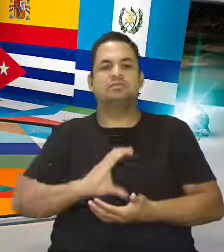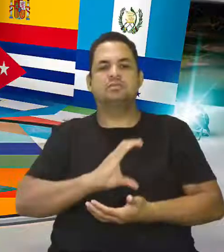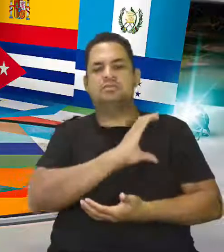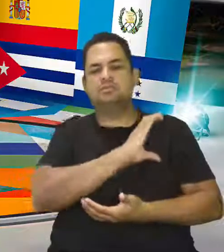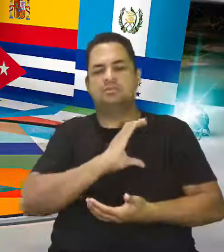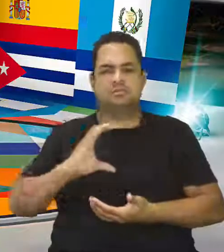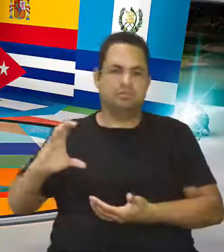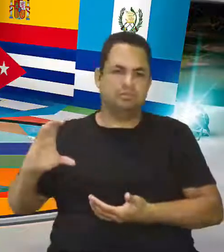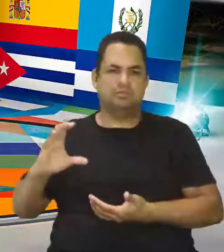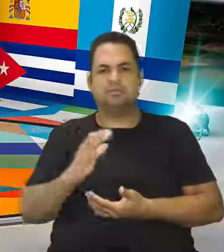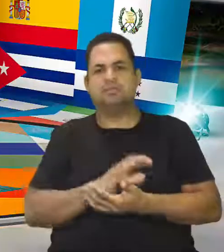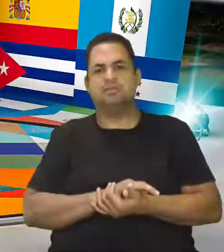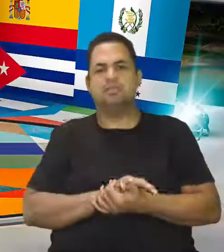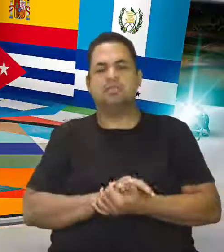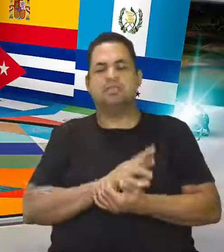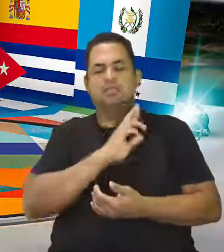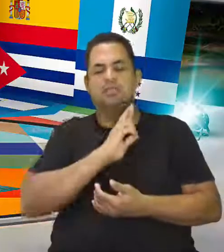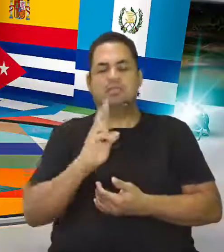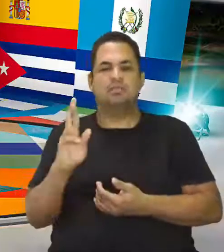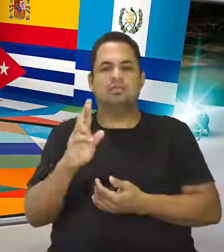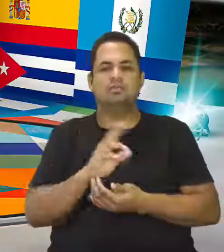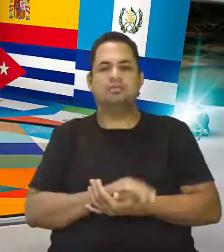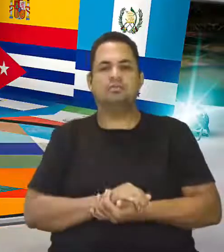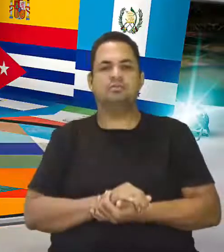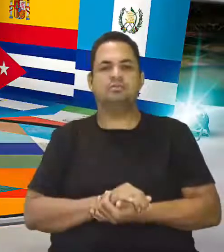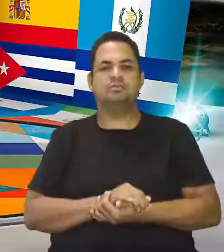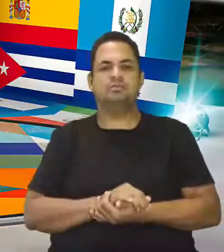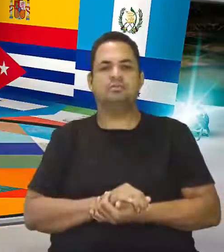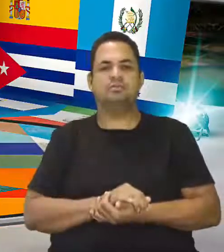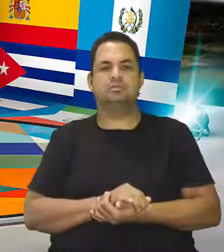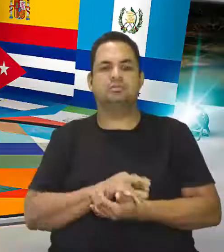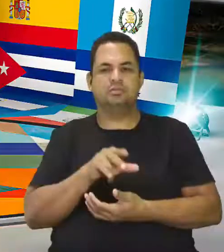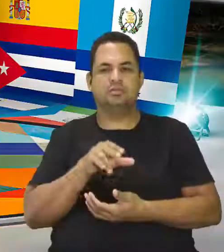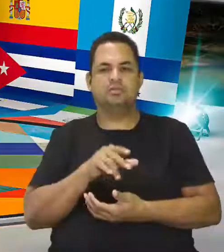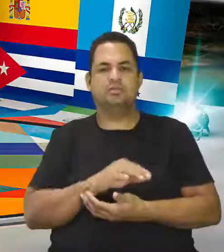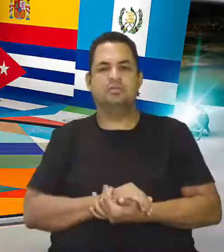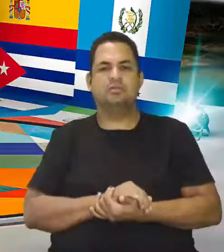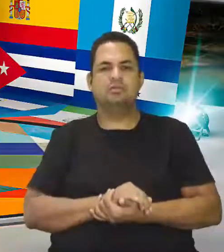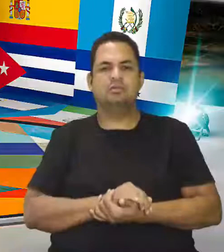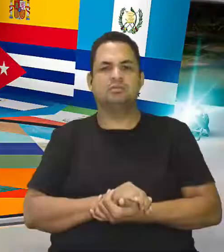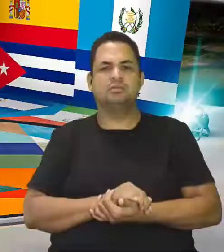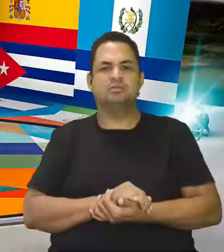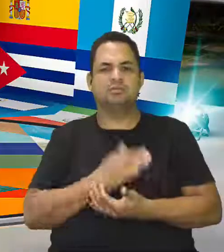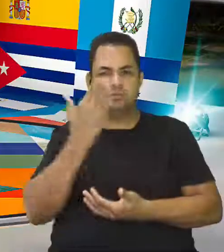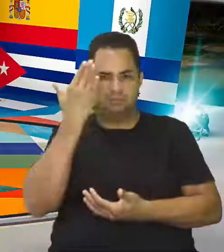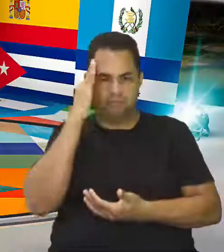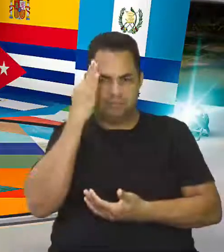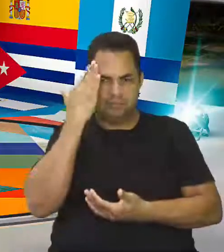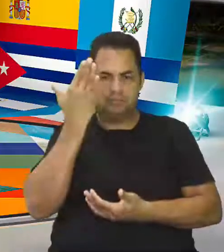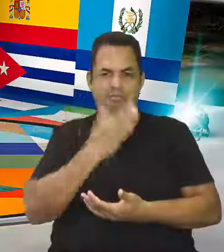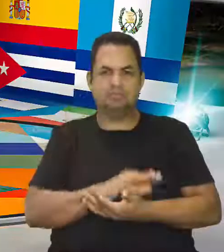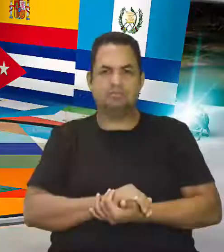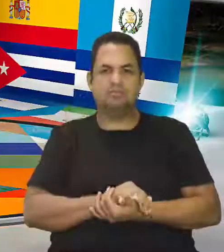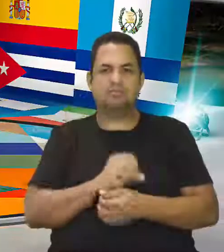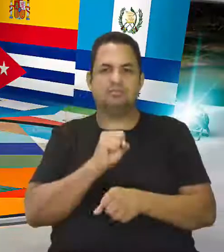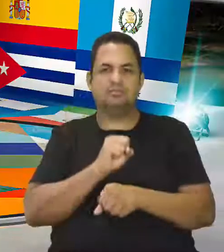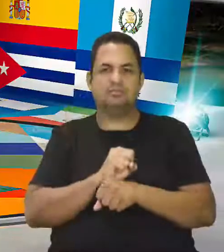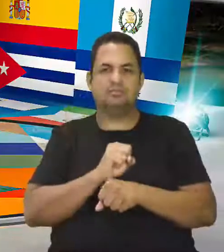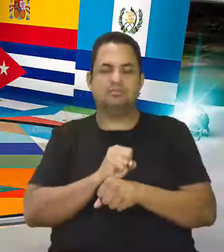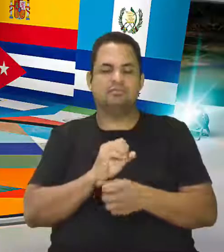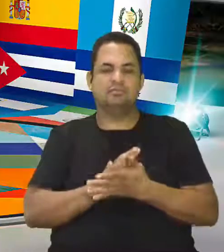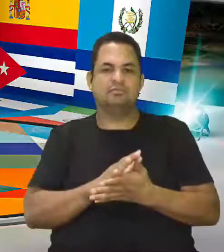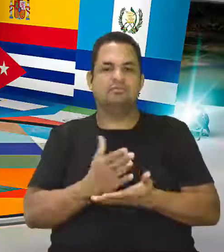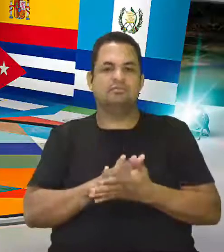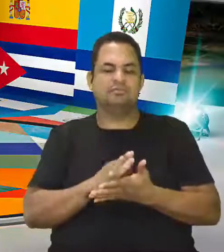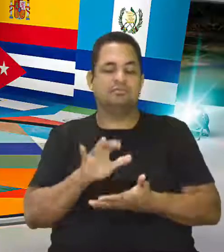também trabalham a religiosidade da mesma maneira. Entendido? Esperamos que vocês